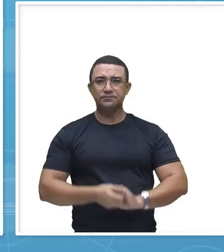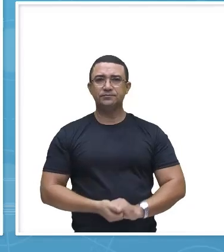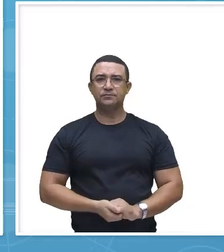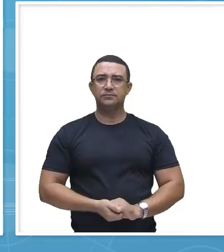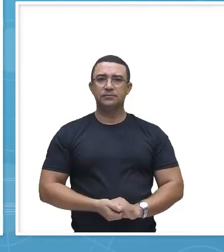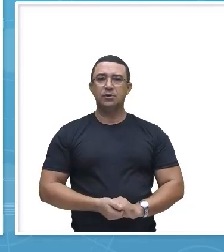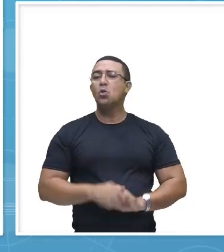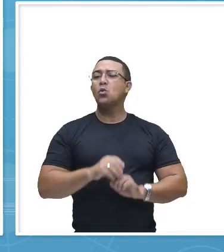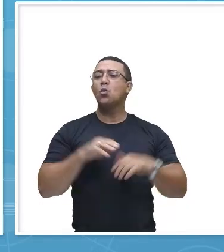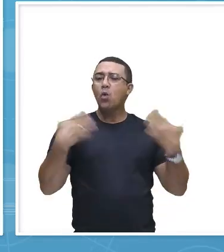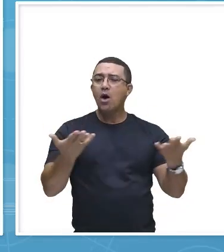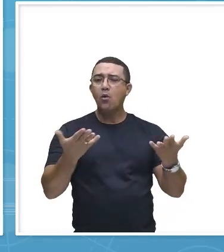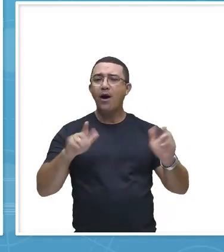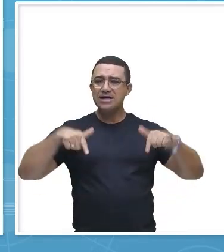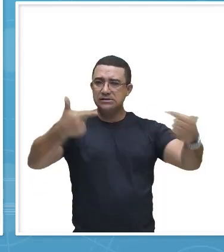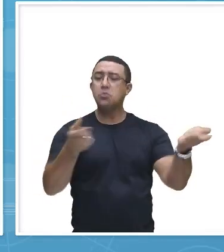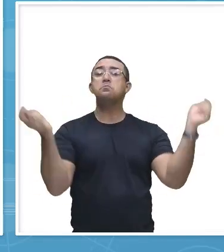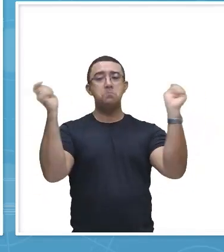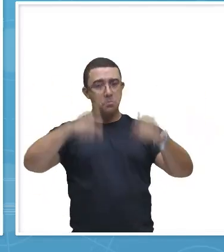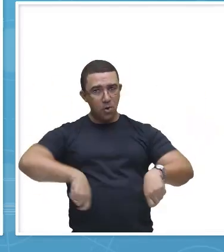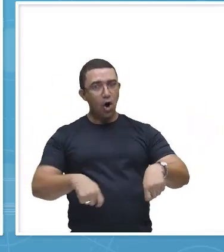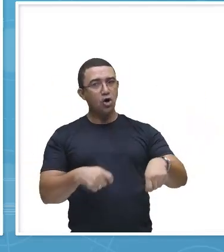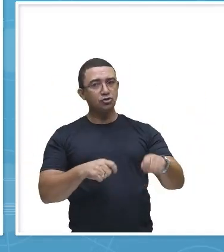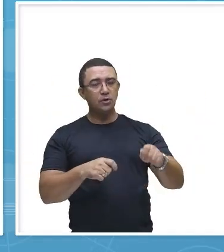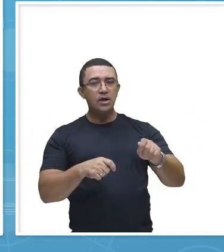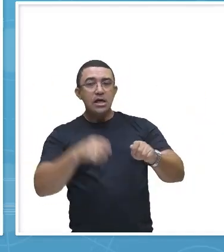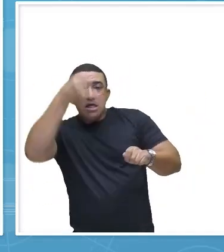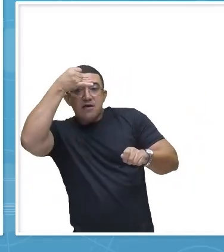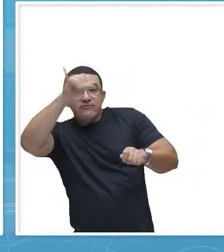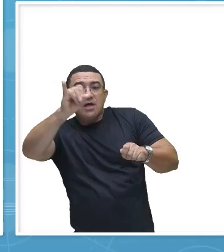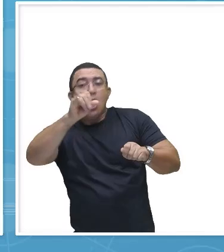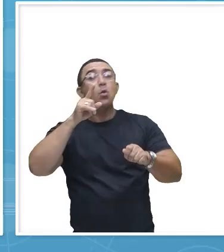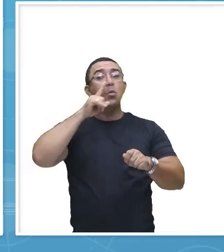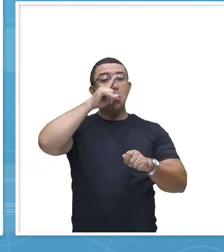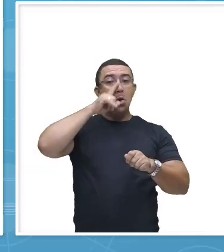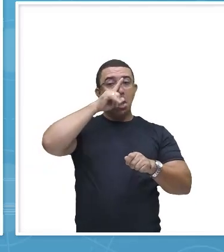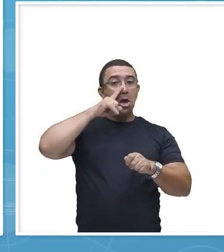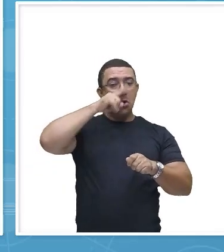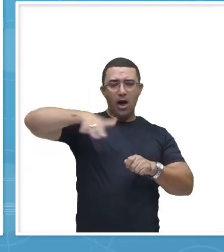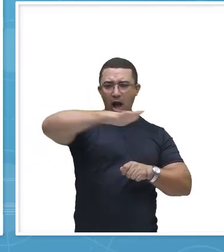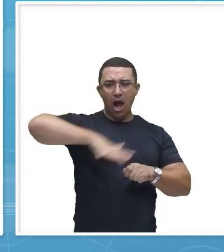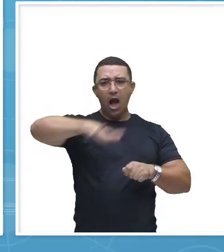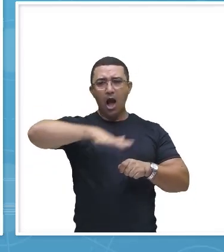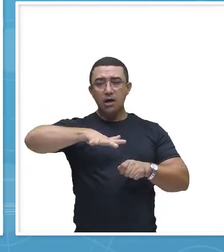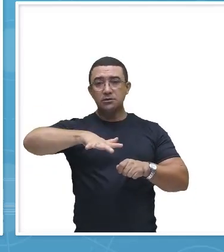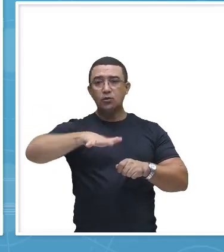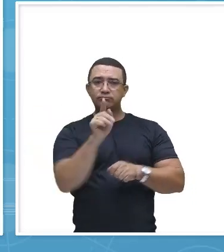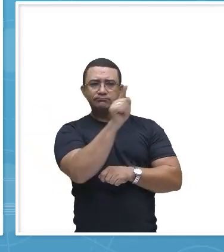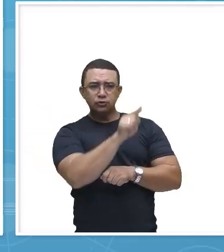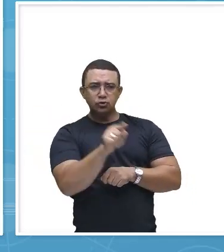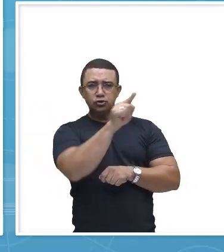Quais dessas ações podem ser tomadas para prevenir perigos em áreas de risco? Circule apenas as